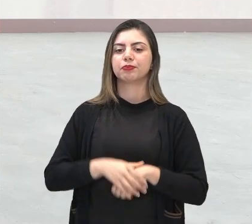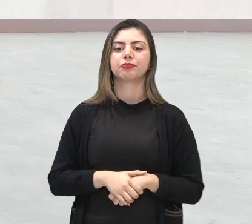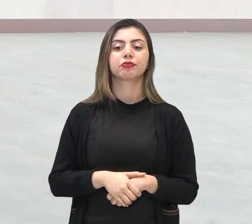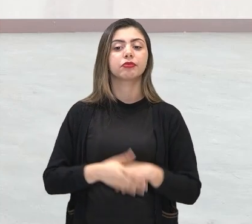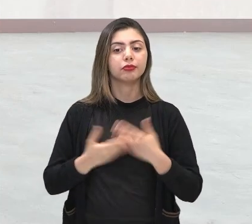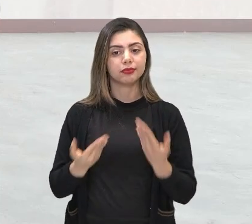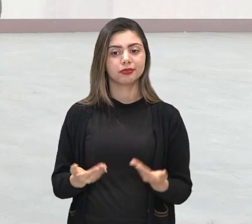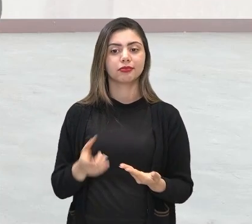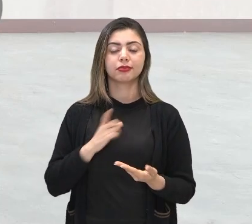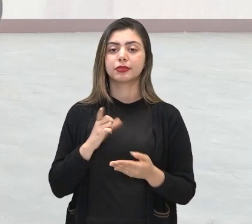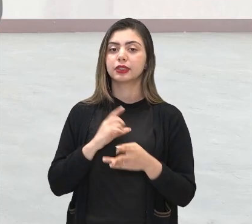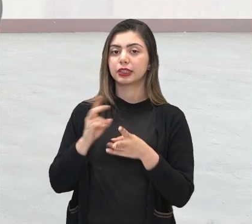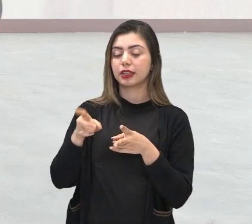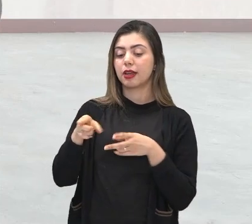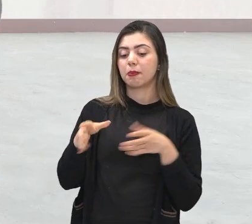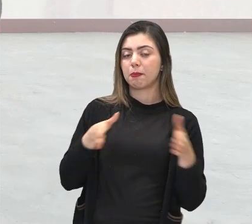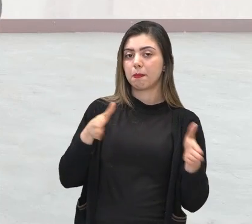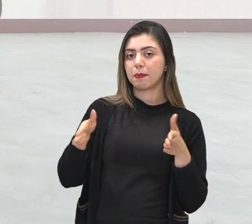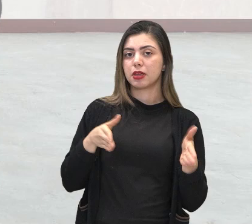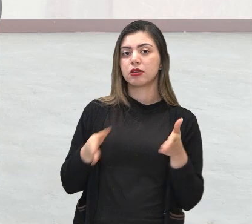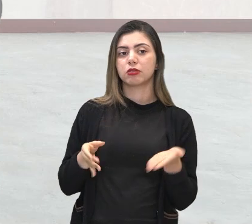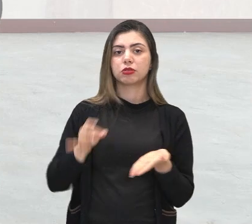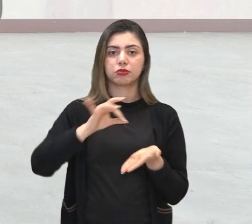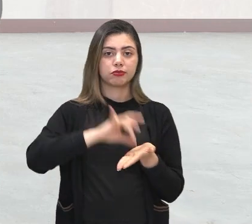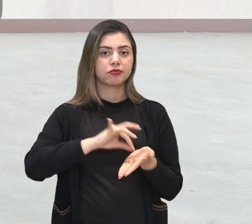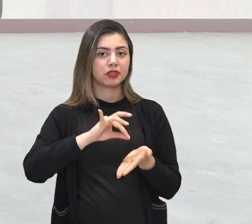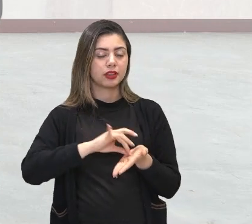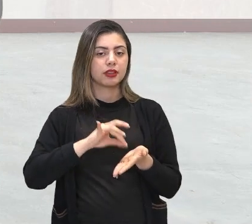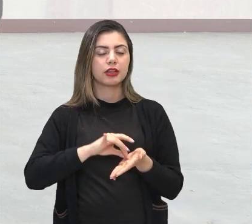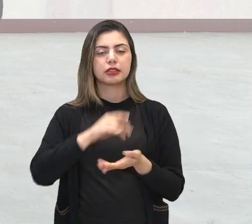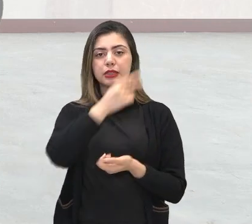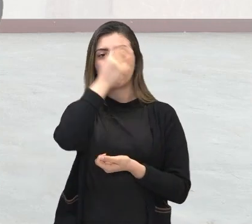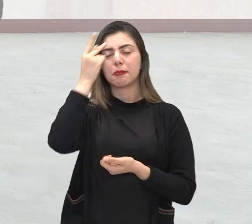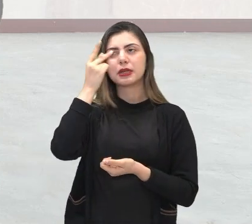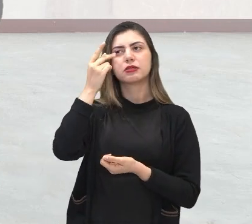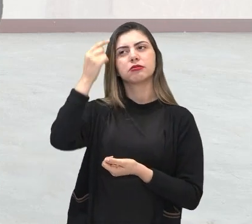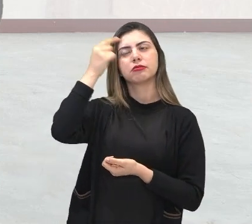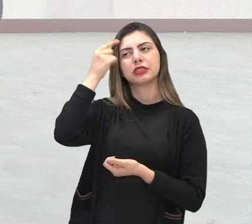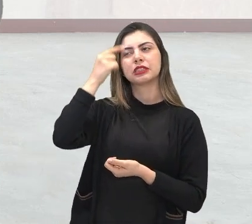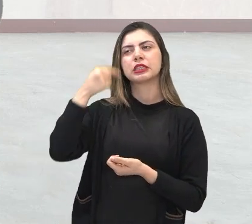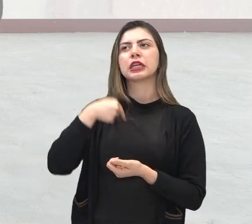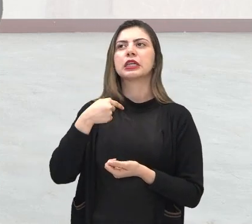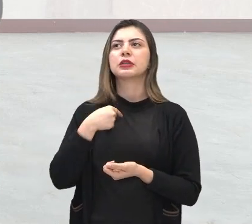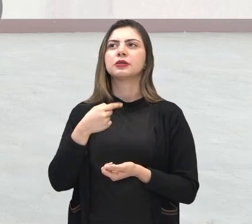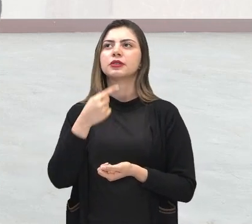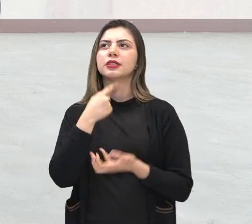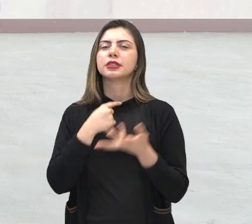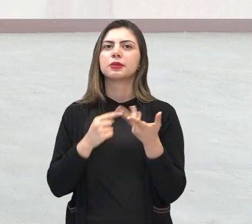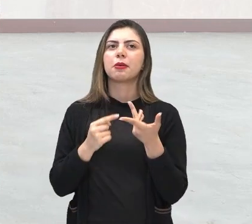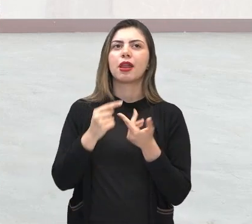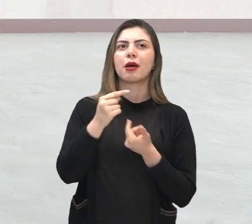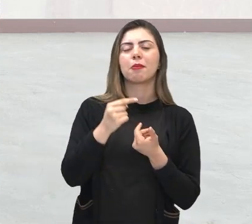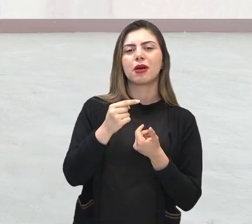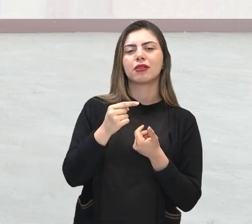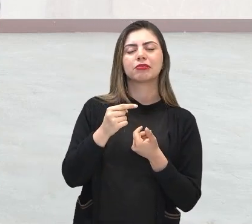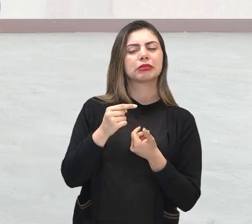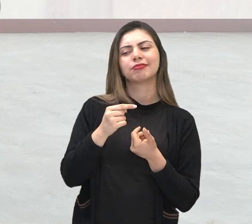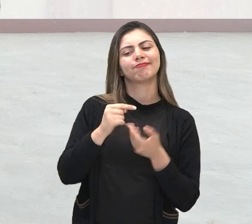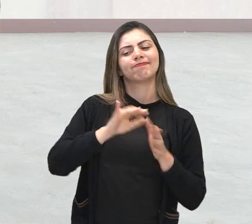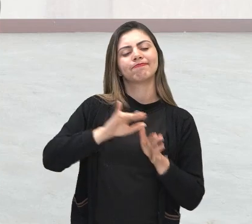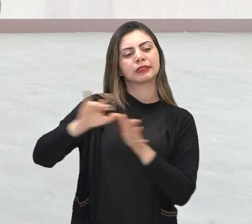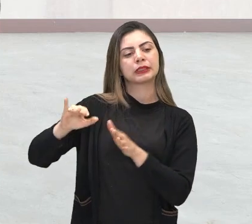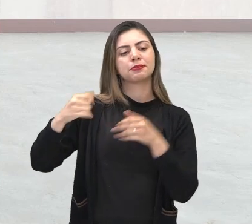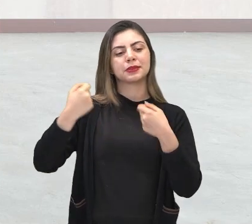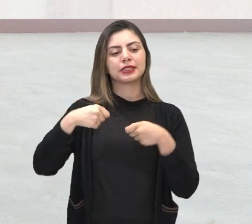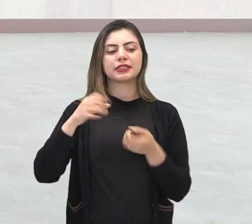do Realismo o homem entende que ele tem que deixar de lado ali aquela idealização ele precisa ser mais realista a gente já